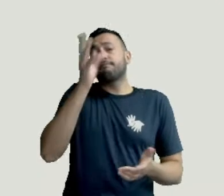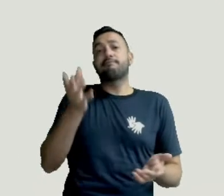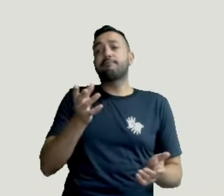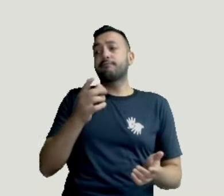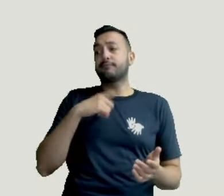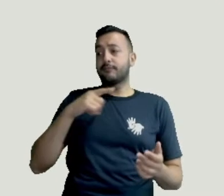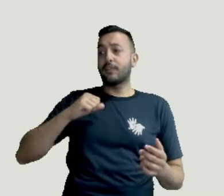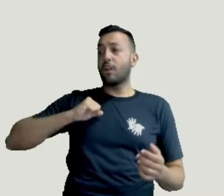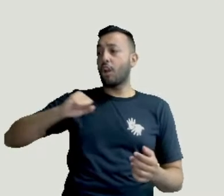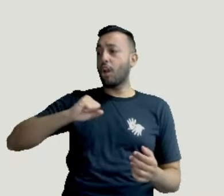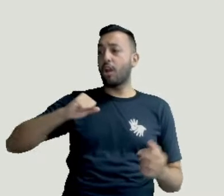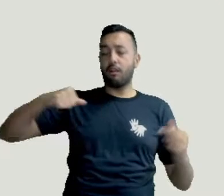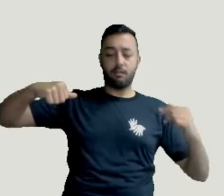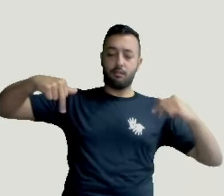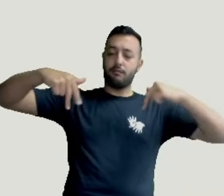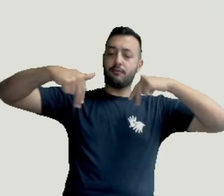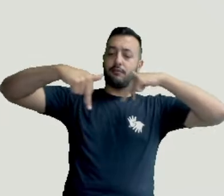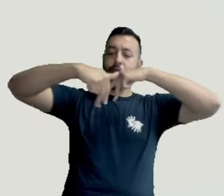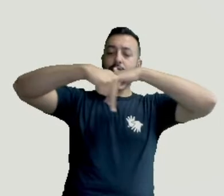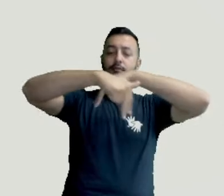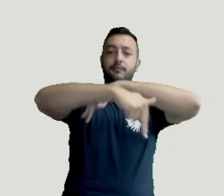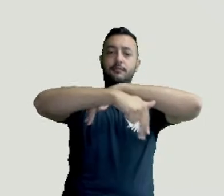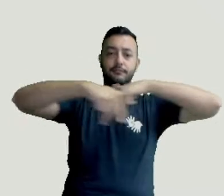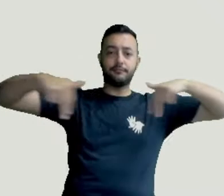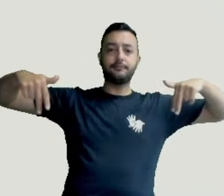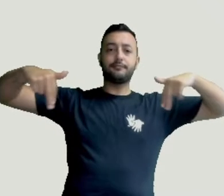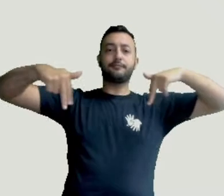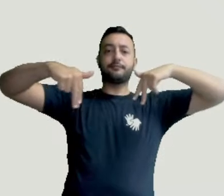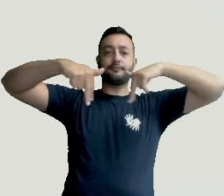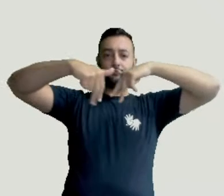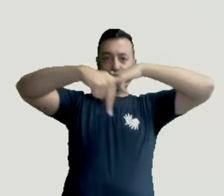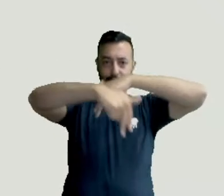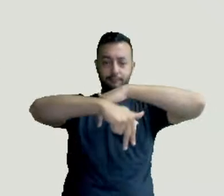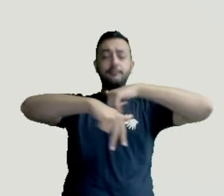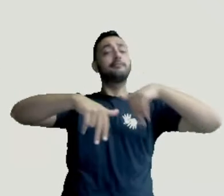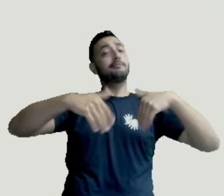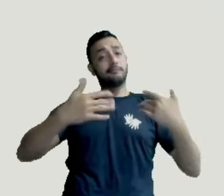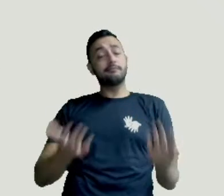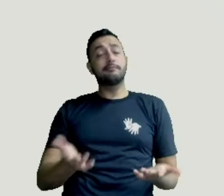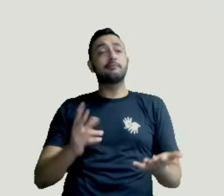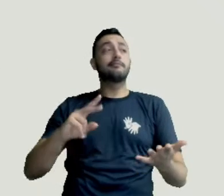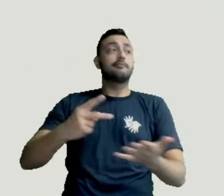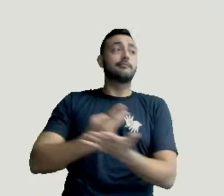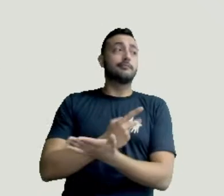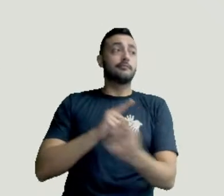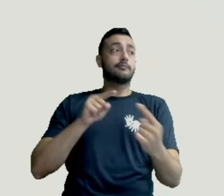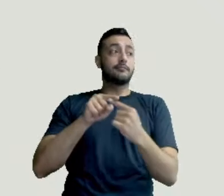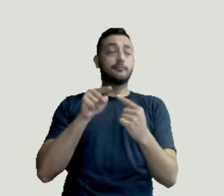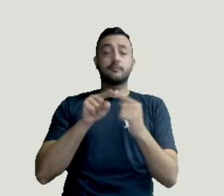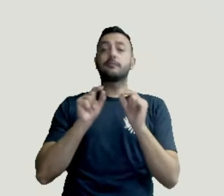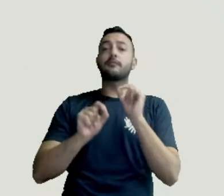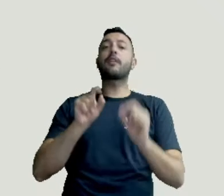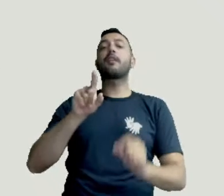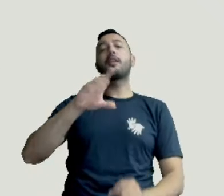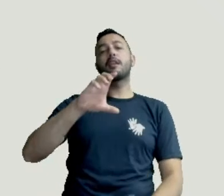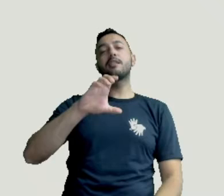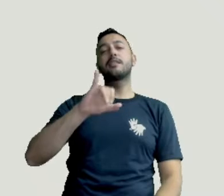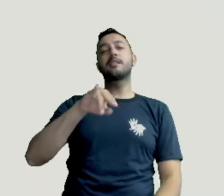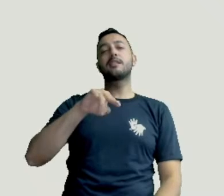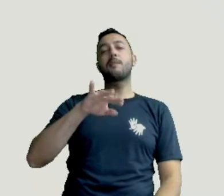uma direção, outro para outra direção. Então, nesse caso aí que tem a ver com a